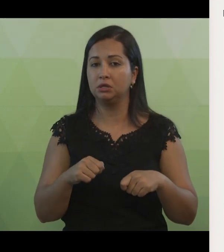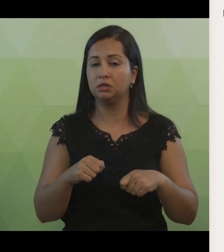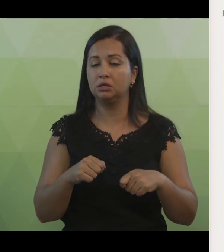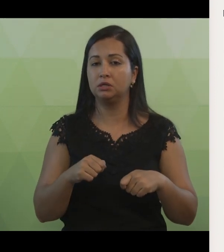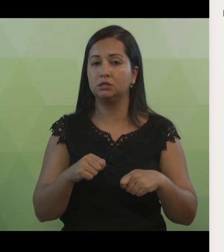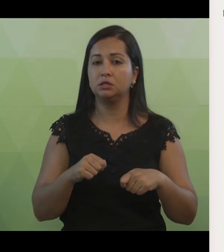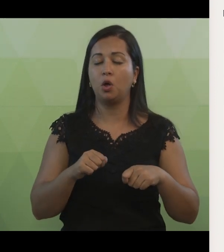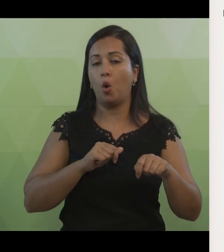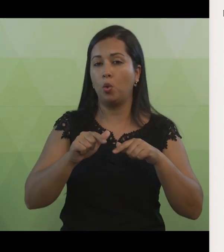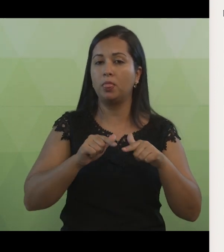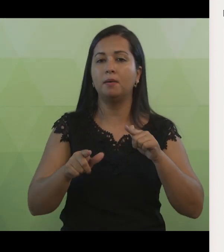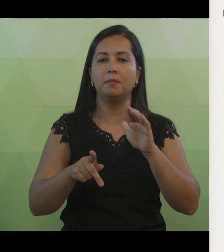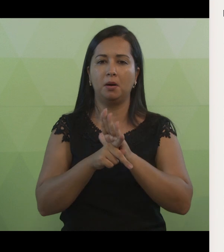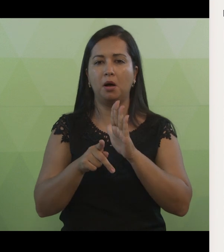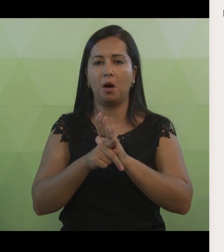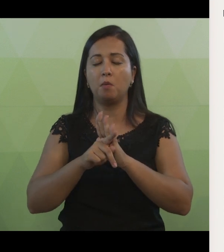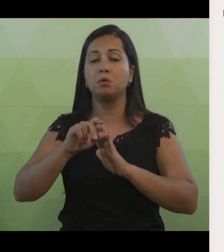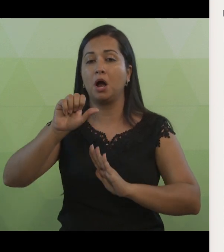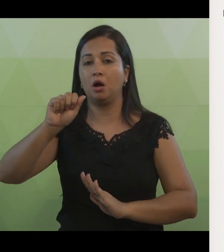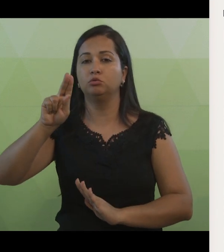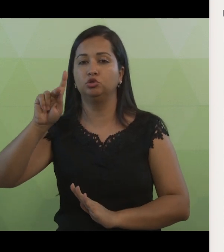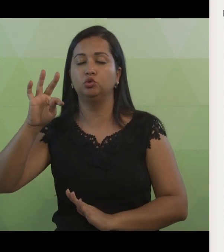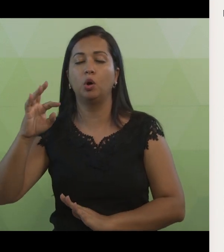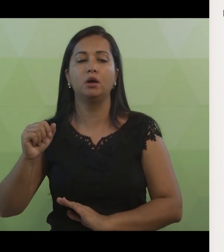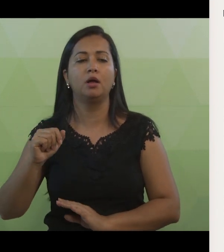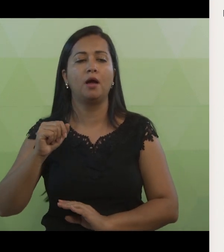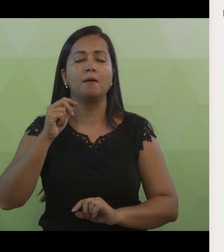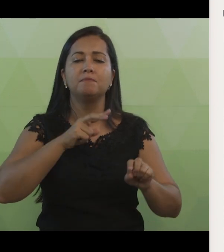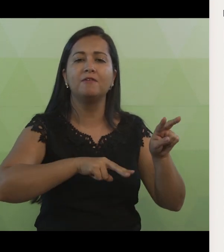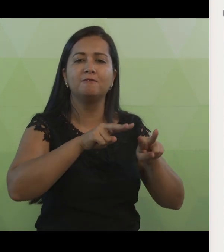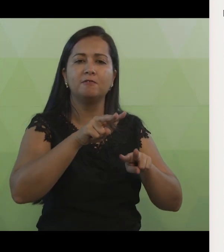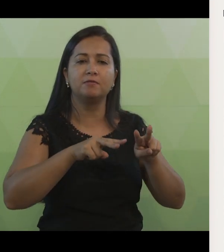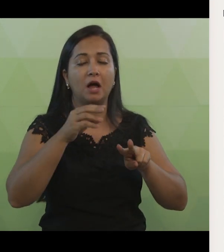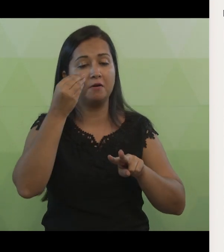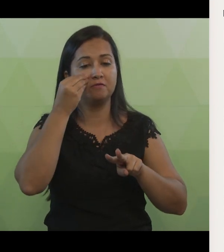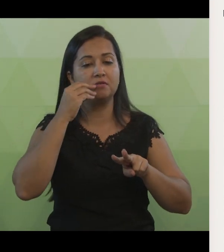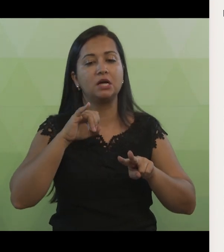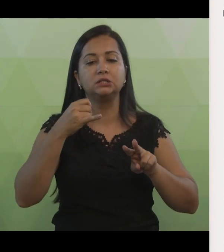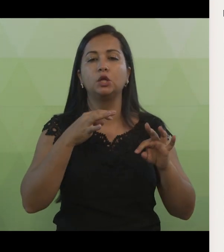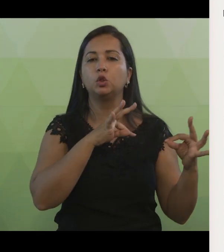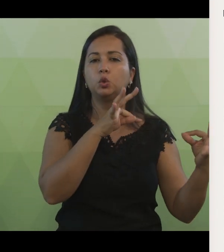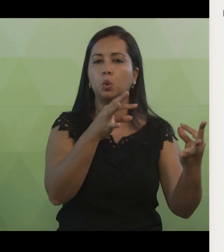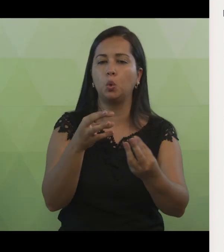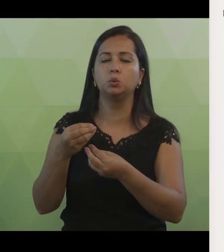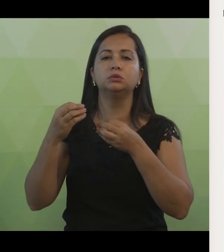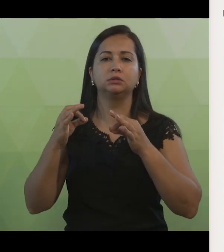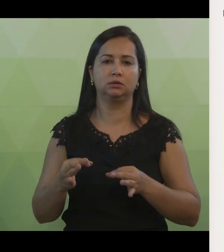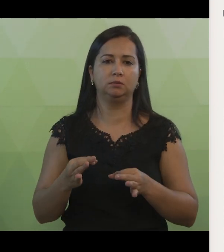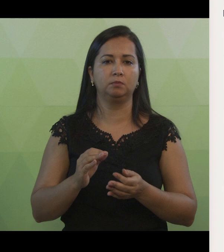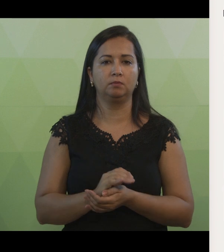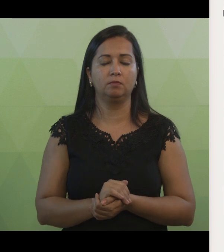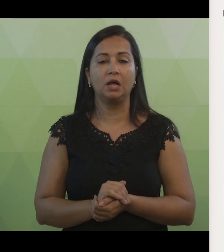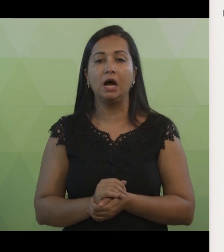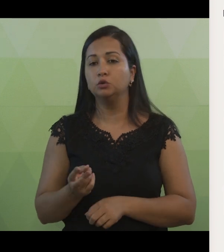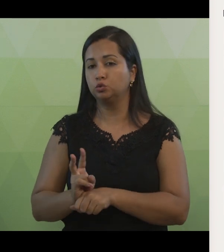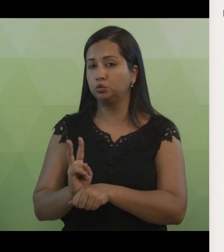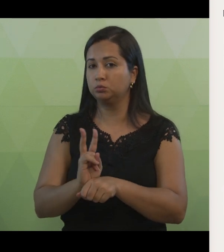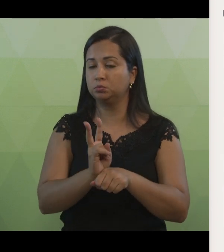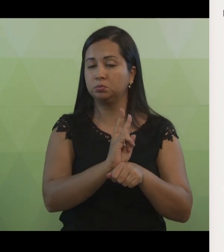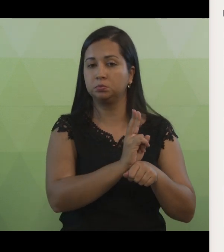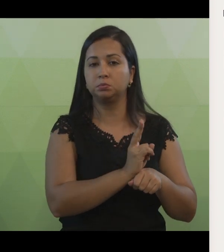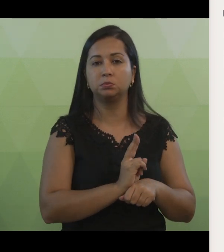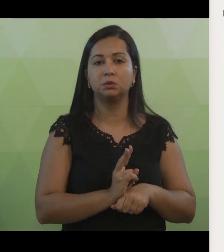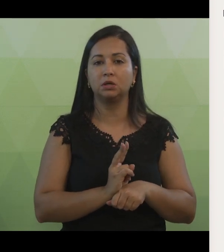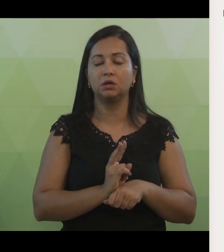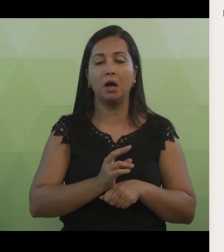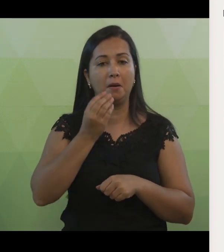superiores, de forma a garantir a qualidade exigida pelas práticas de auditoria. Nesse caso, o supervisor tem a responsabilidade de averiguar